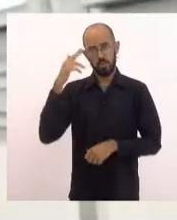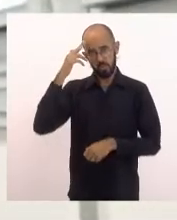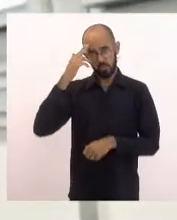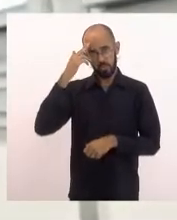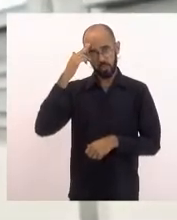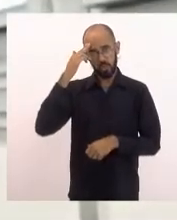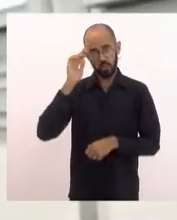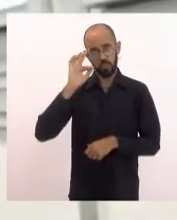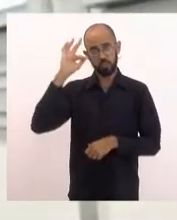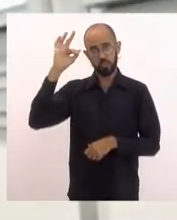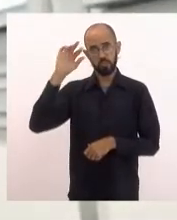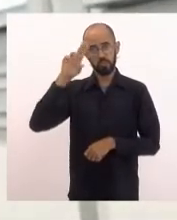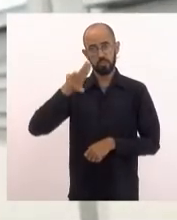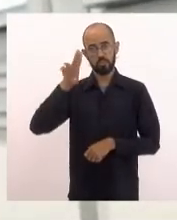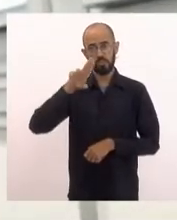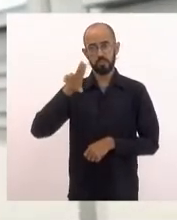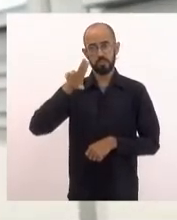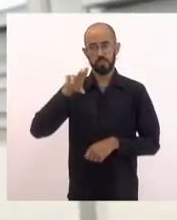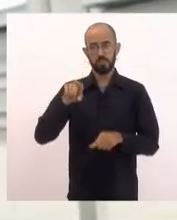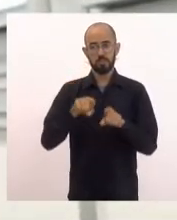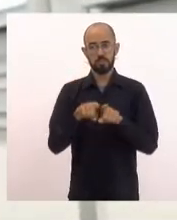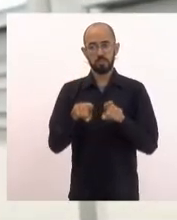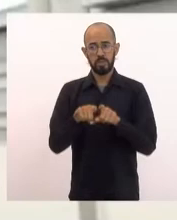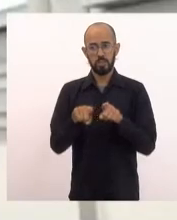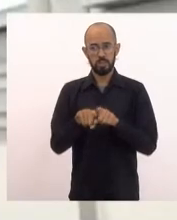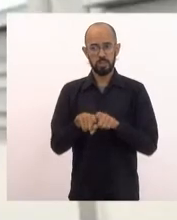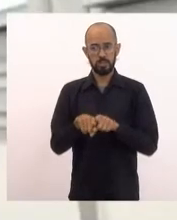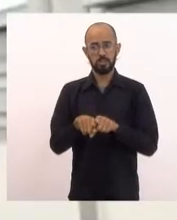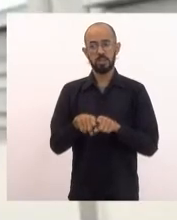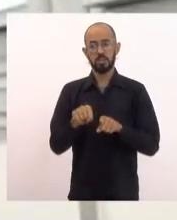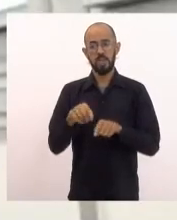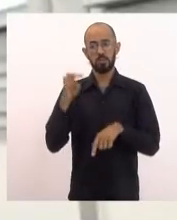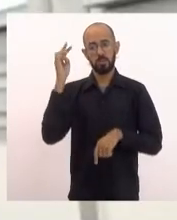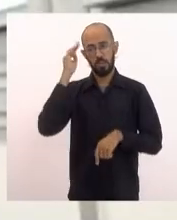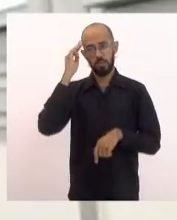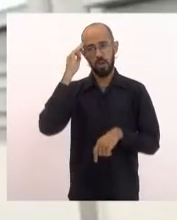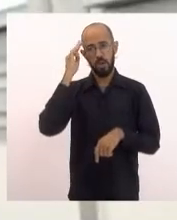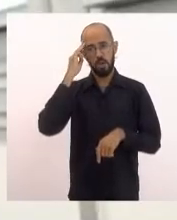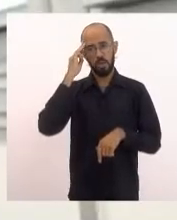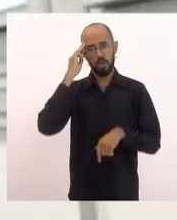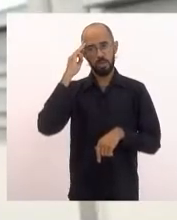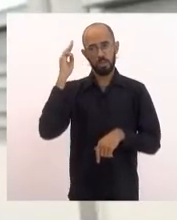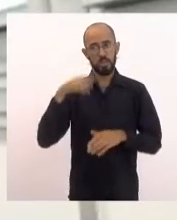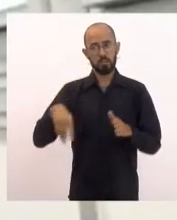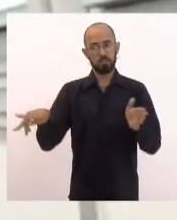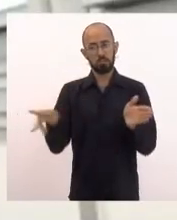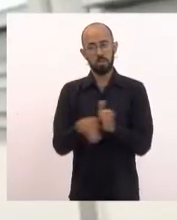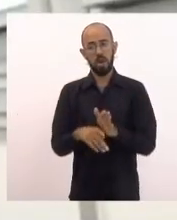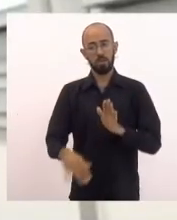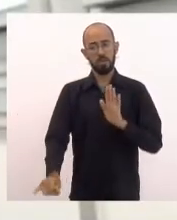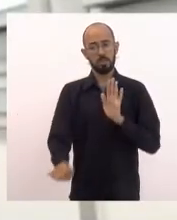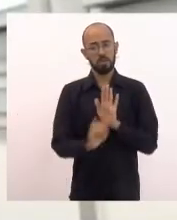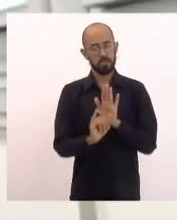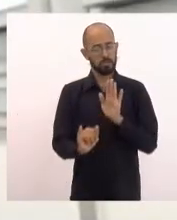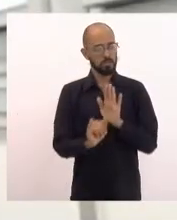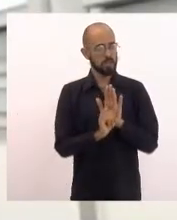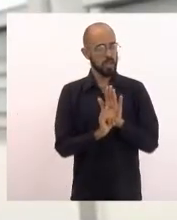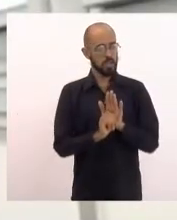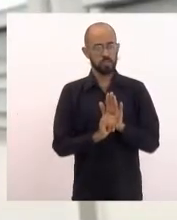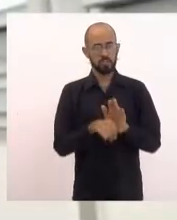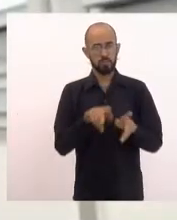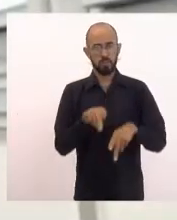vaga na universidade e a garantia da memória e da própria identidade ao povo